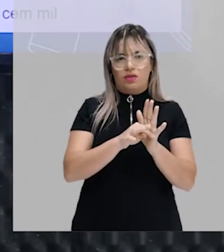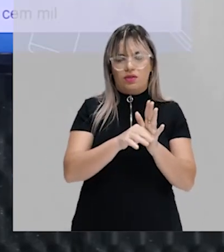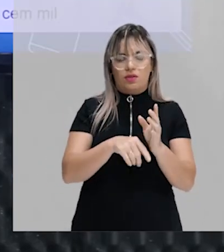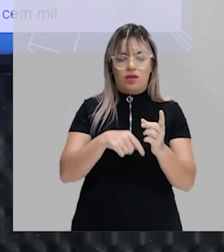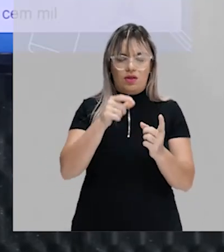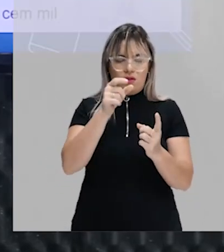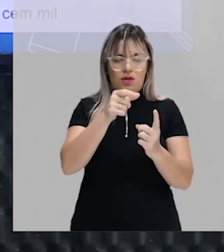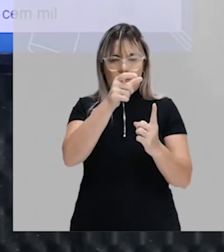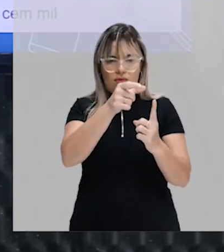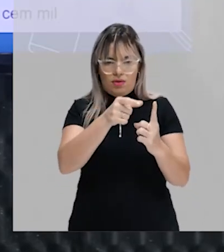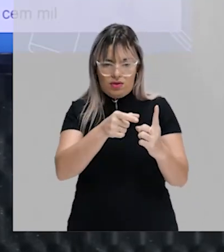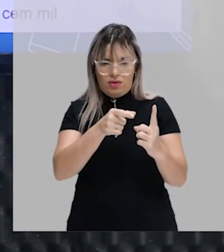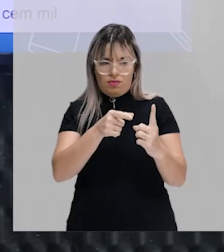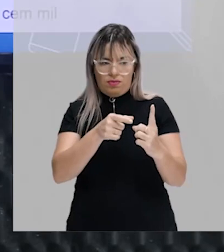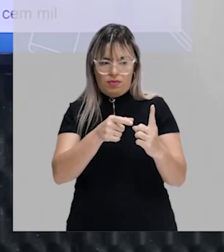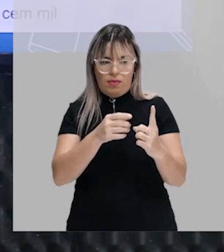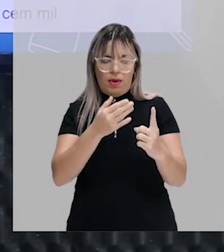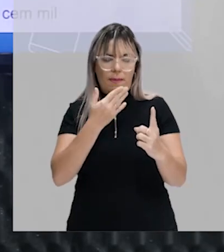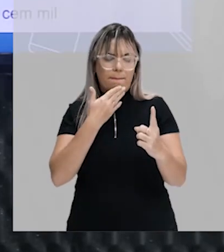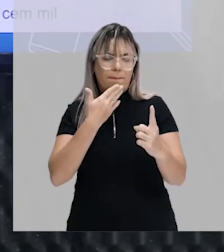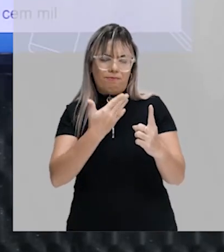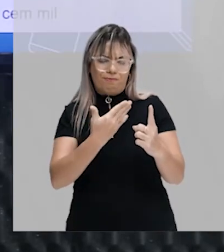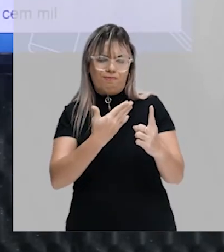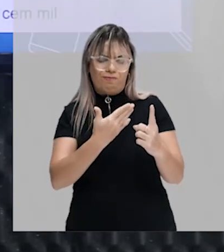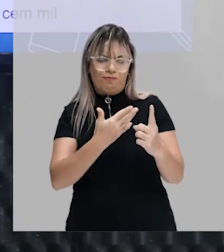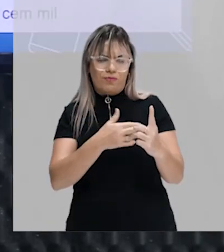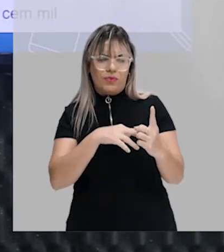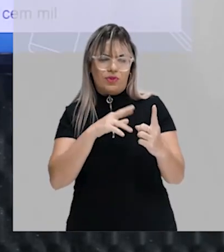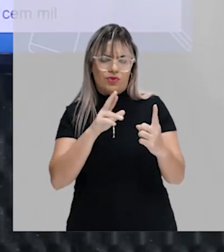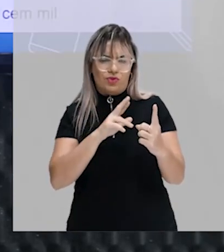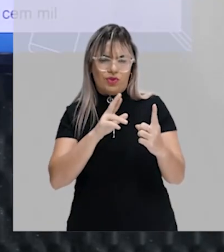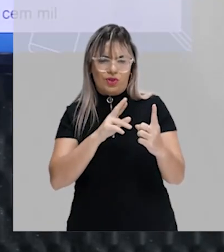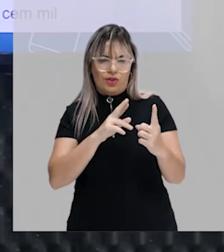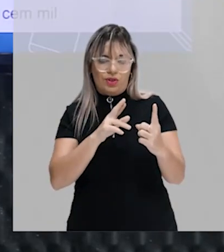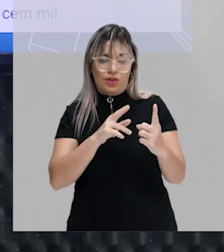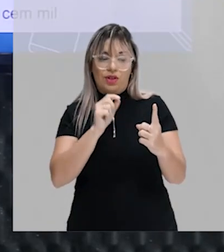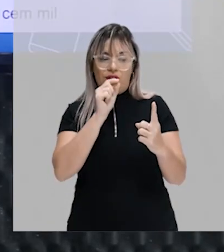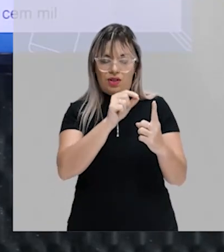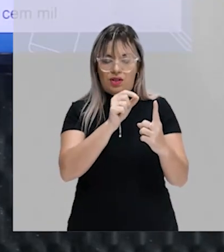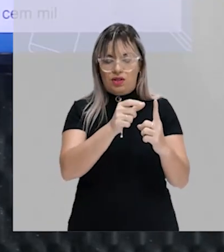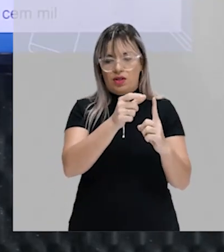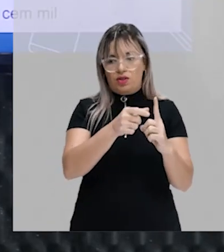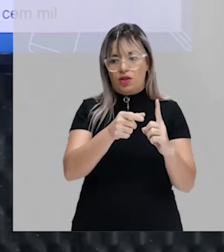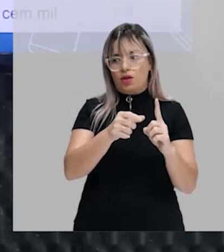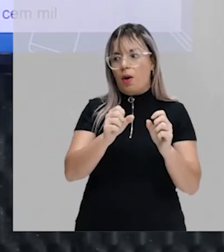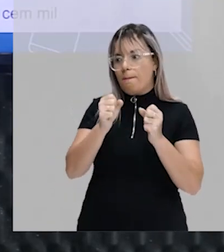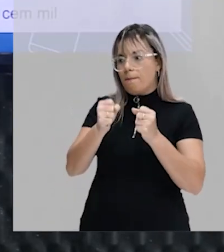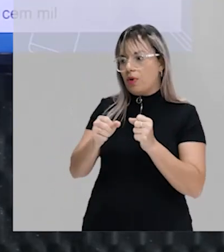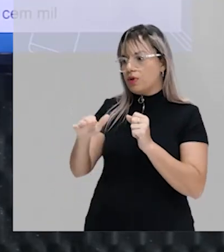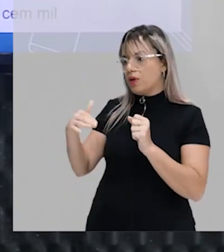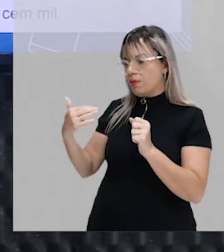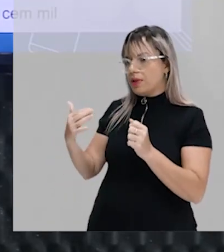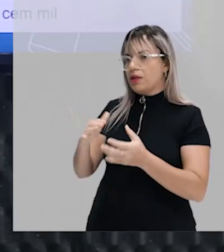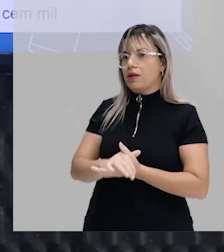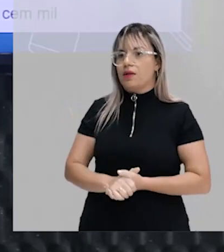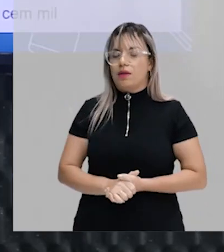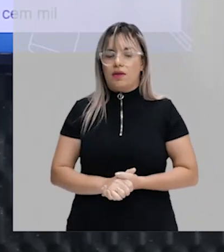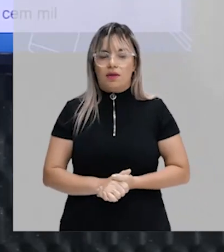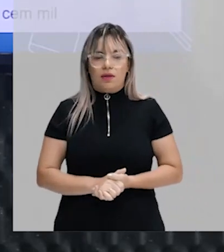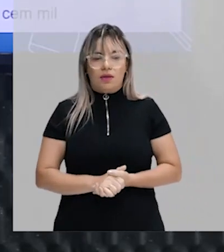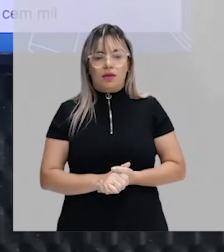dinheiro emprestado aos agiotas, que às vezes até matam. Há pouco tempo passou no jornal,